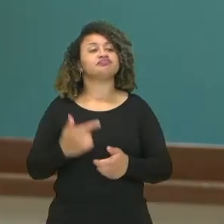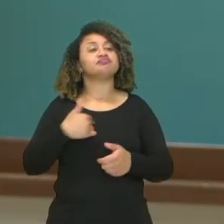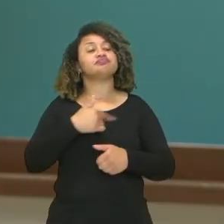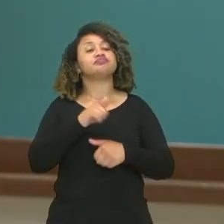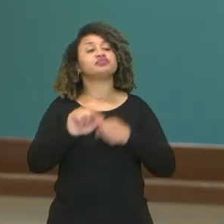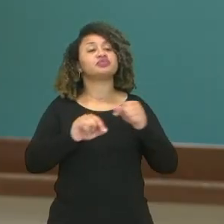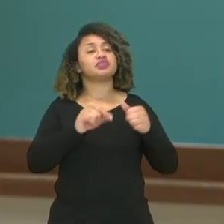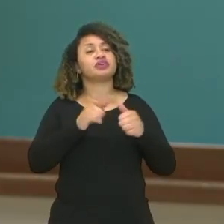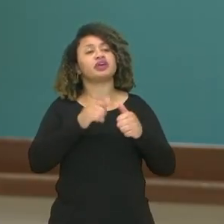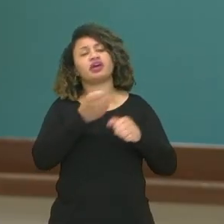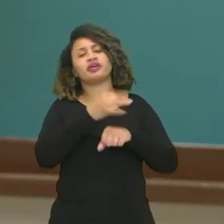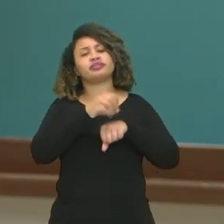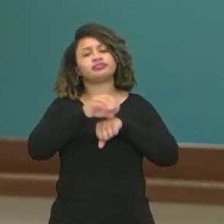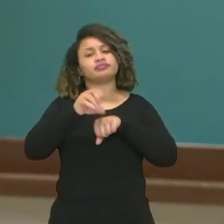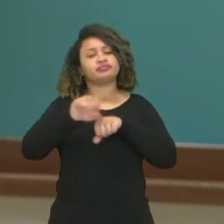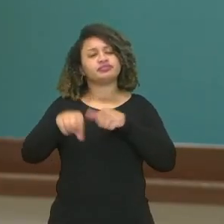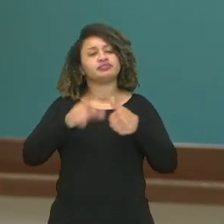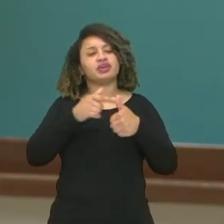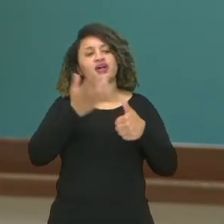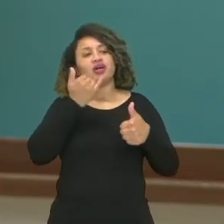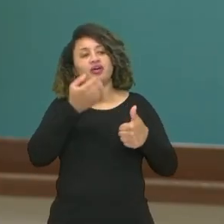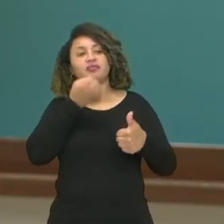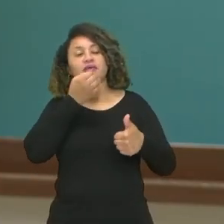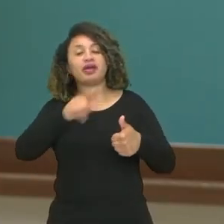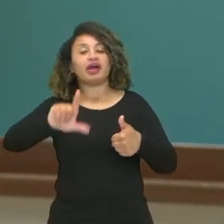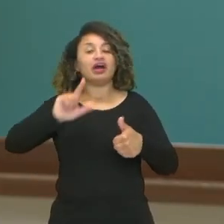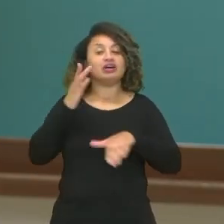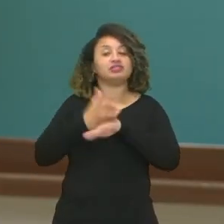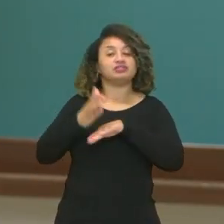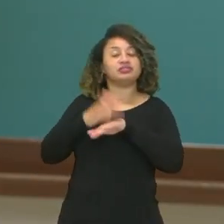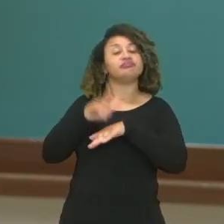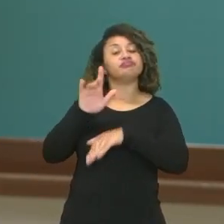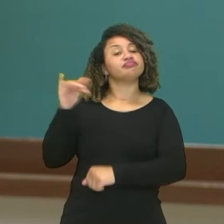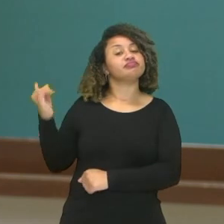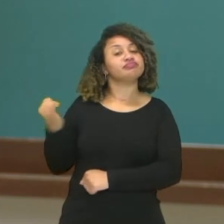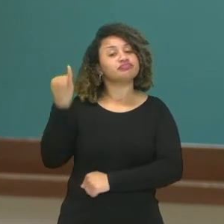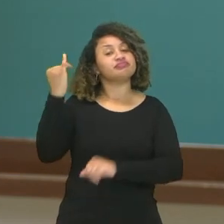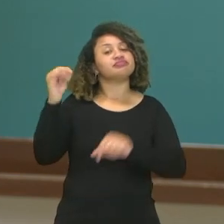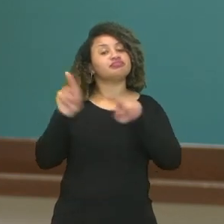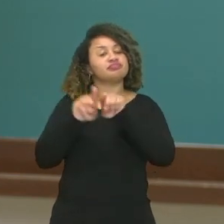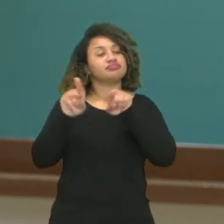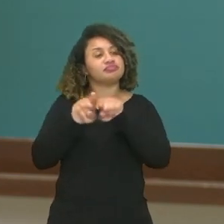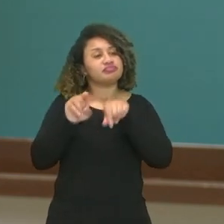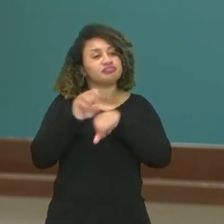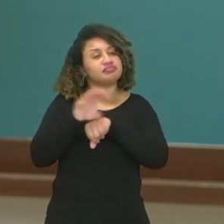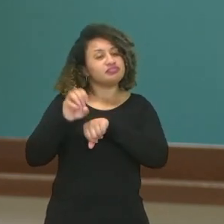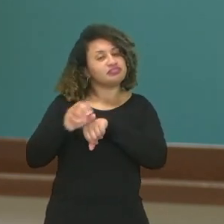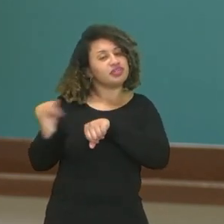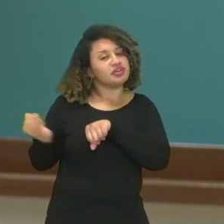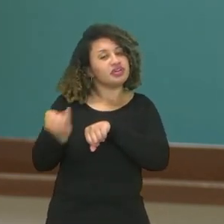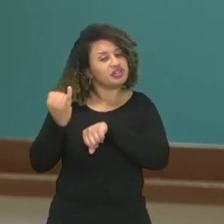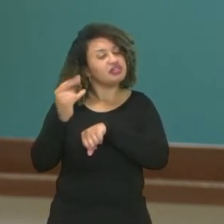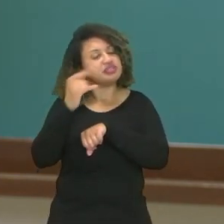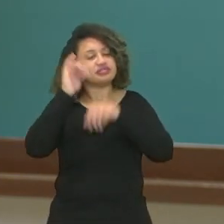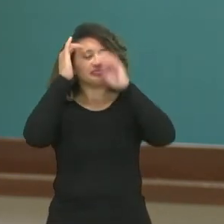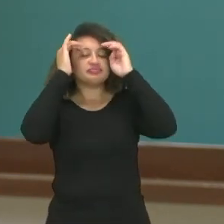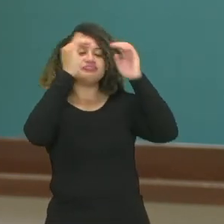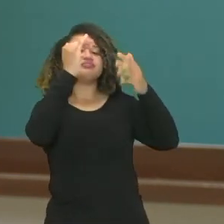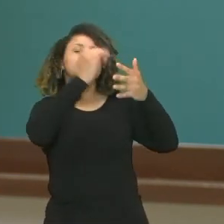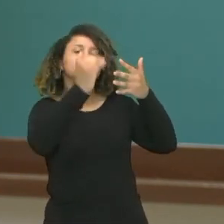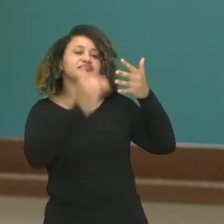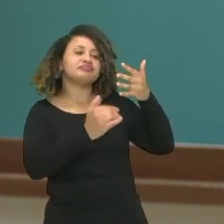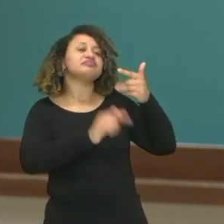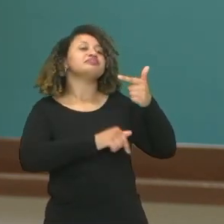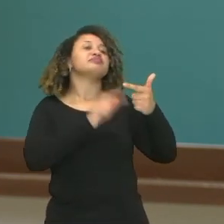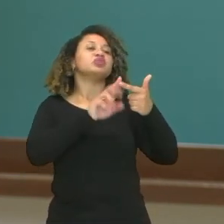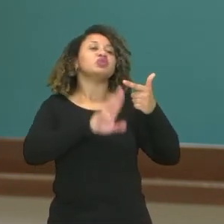Alimente-se, agora mais algumas. Alimente-se bem antes de treinar, isso é muito importante, tá? Essas dicas são muito importantes serem seguidas.